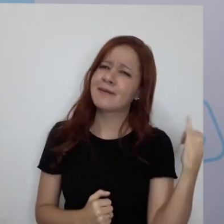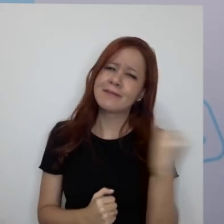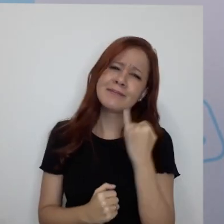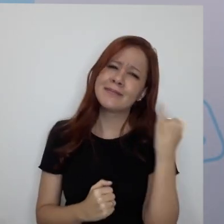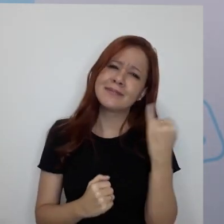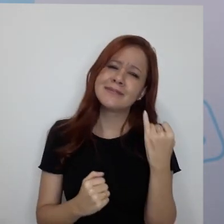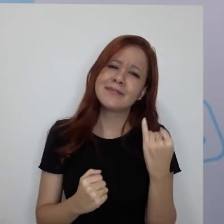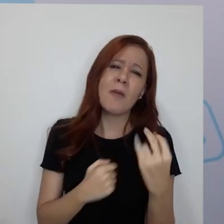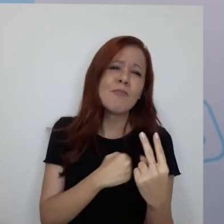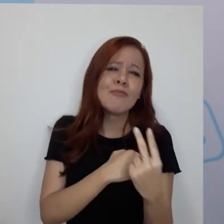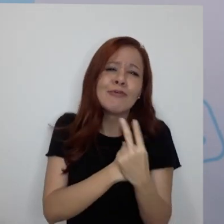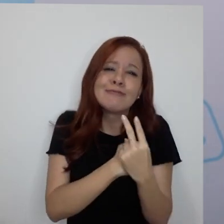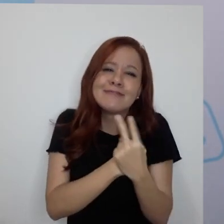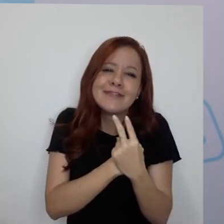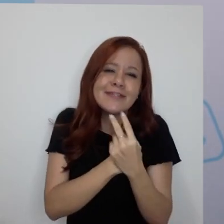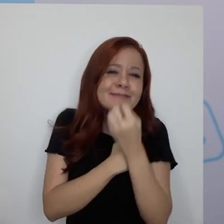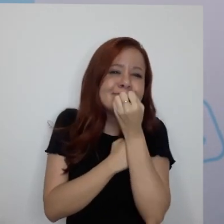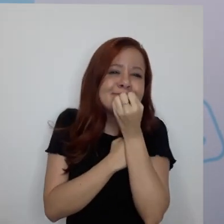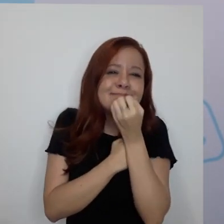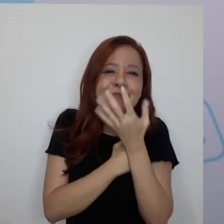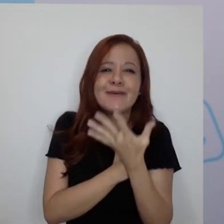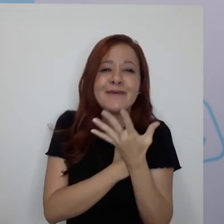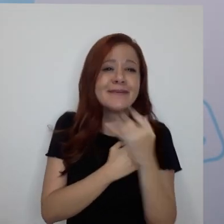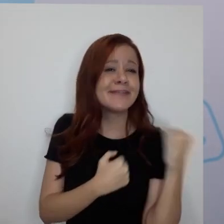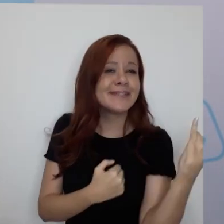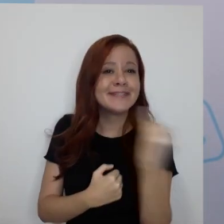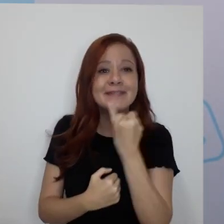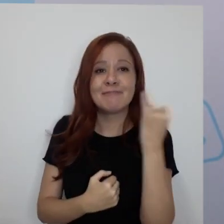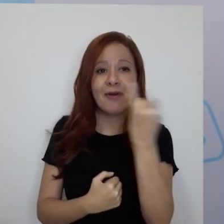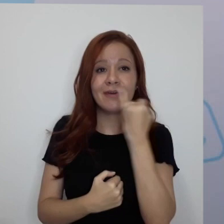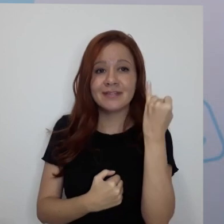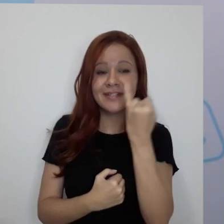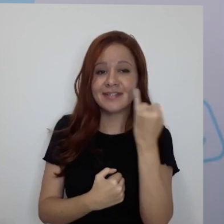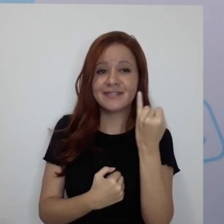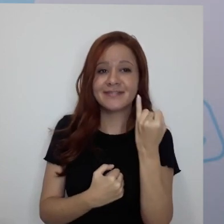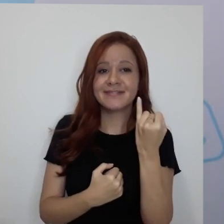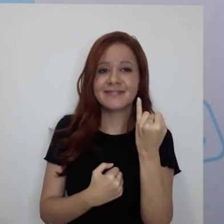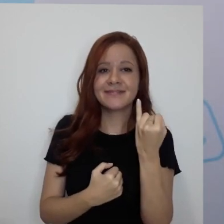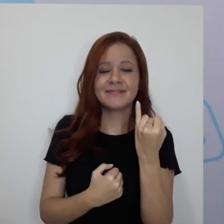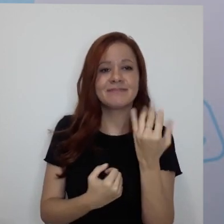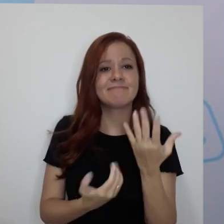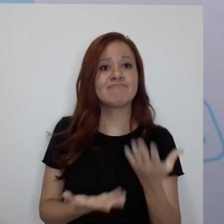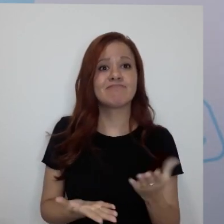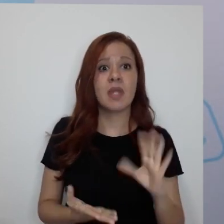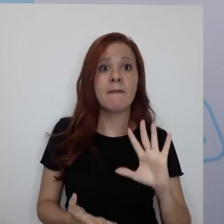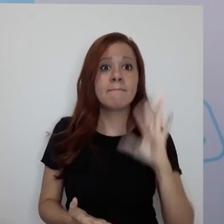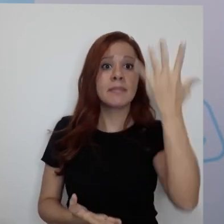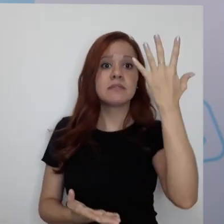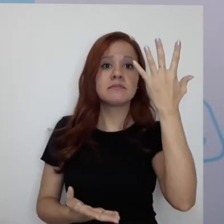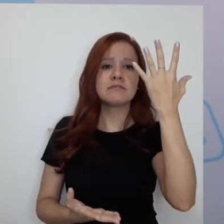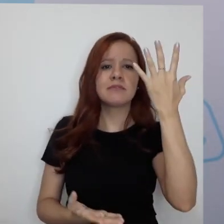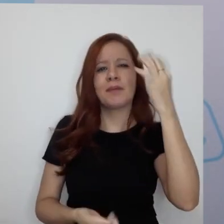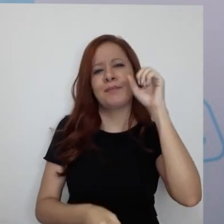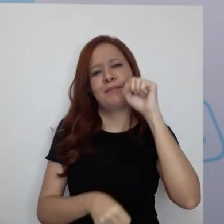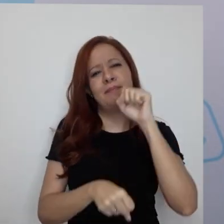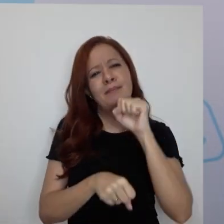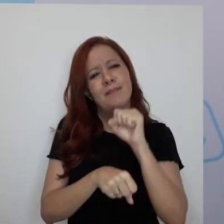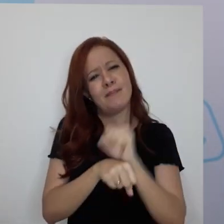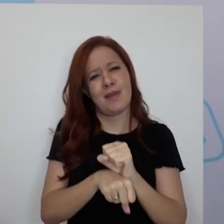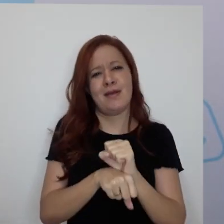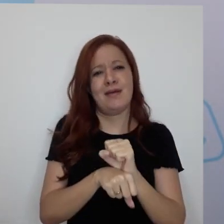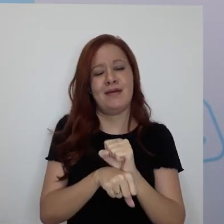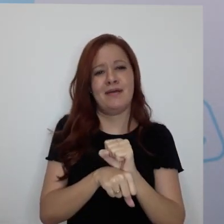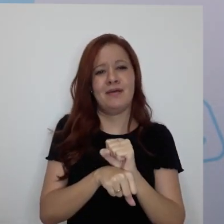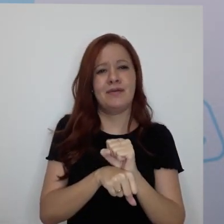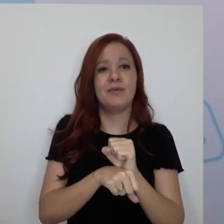tanto protegia, né? Que é tão importante para o nosso convívio com o outro, de repente teve que ser deixado